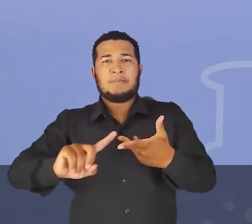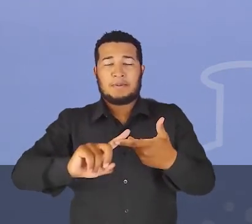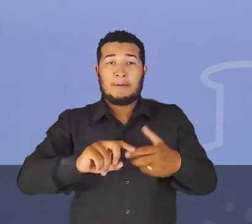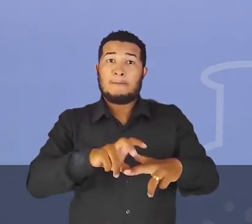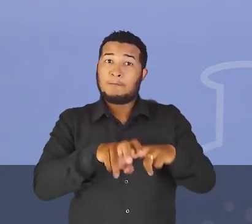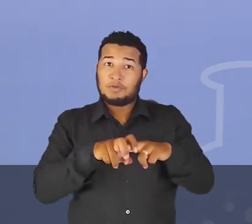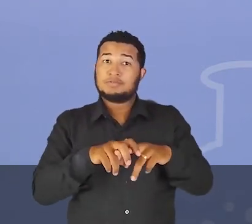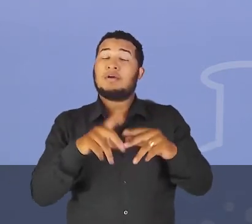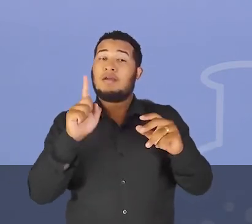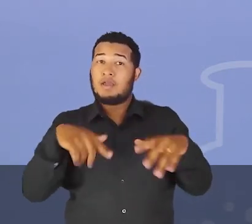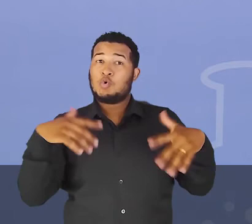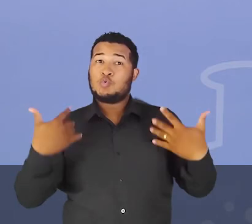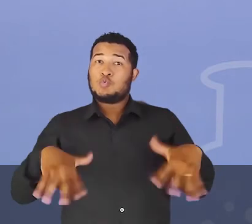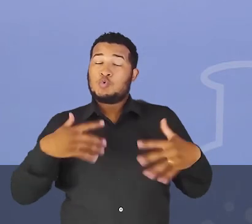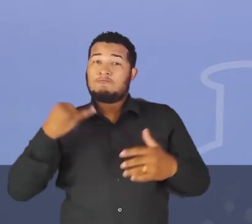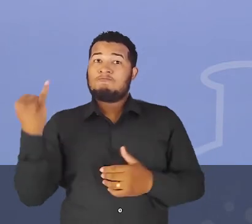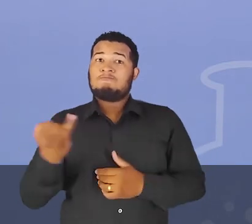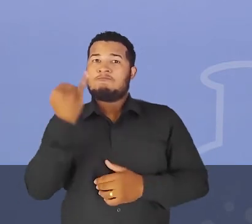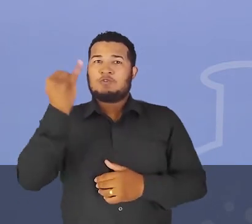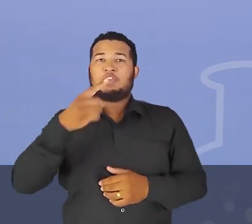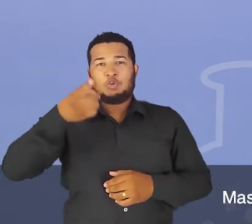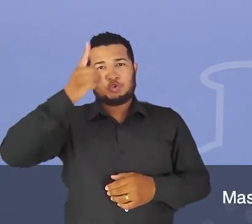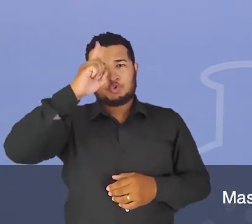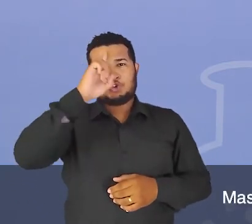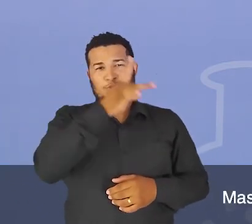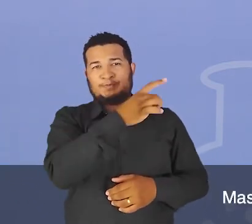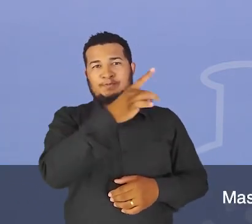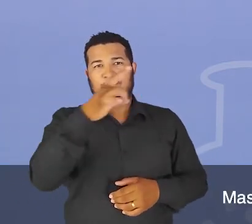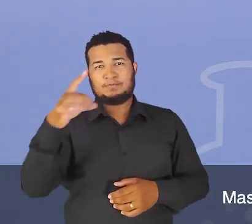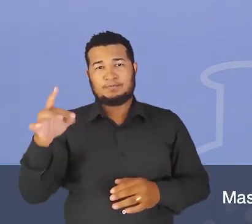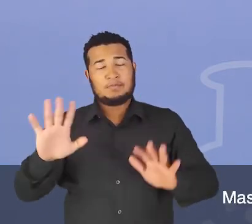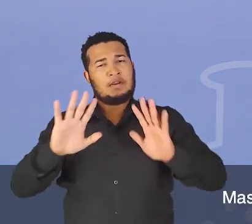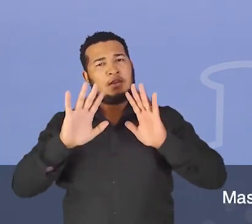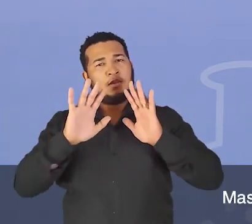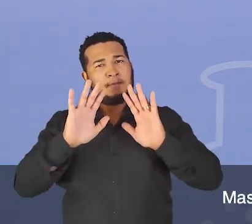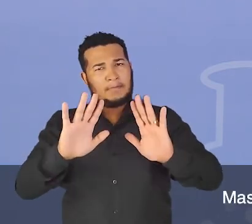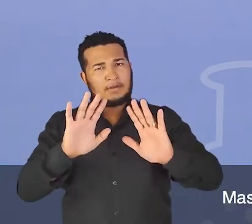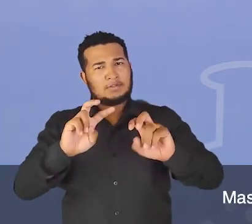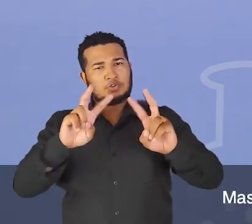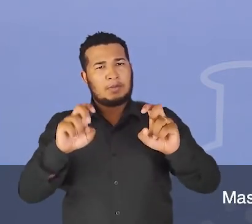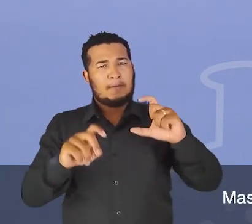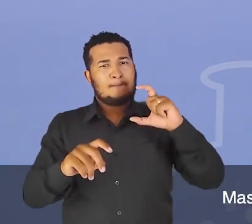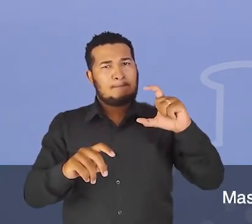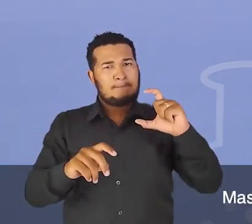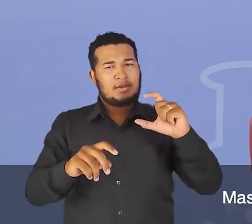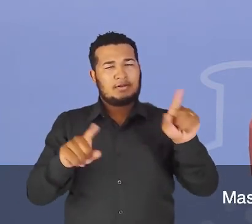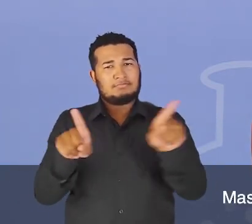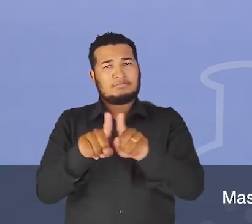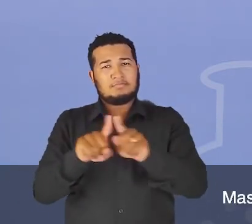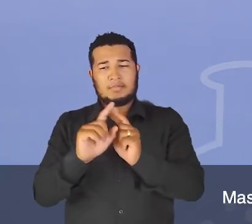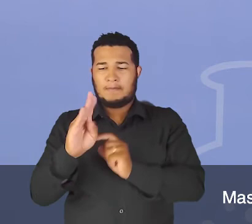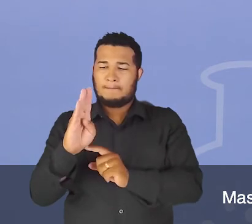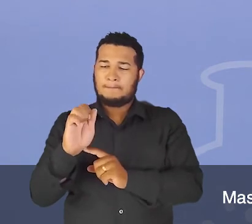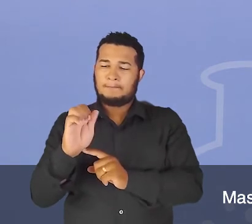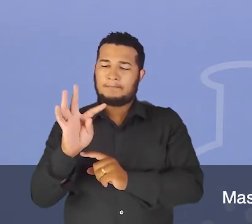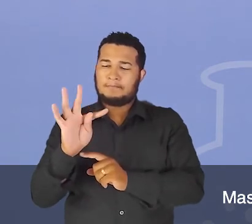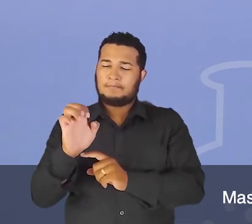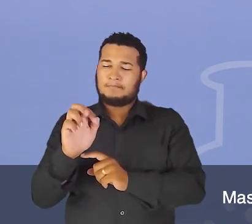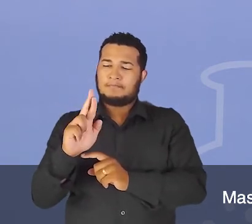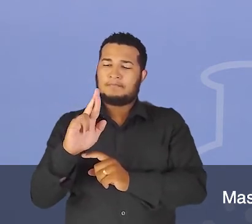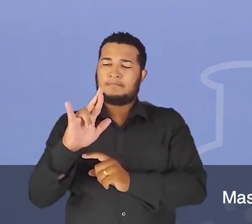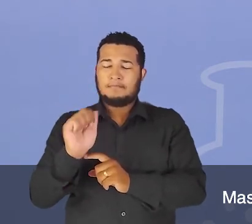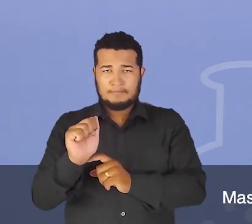baterias são coisas fundamentais no nosso cotidiano. Mas, quando a gente fala em pilha e bateria, a gente tem que entender que